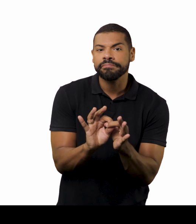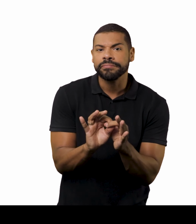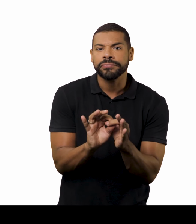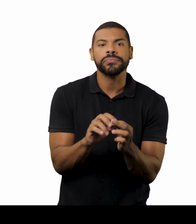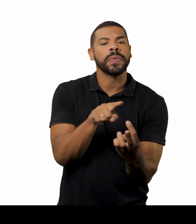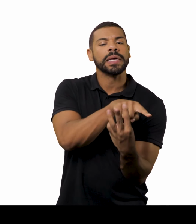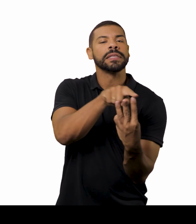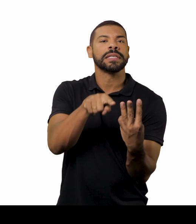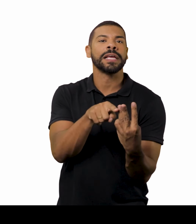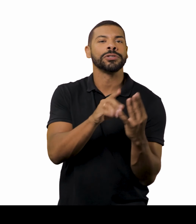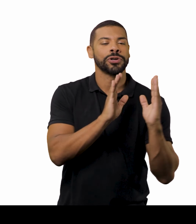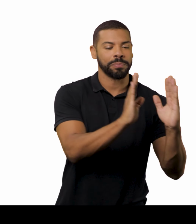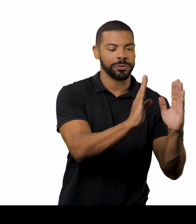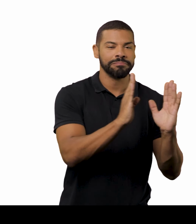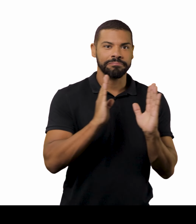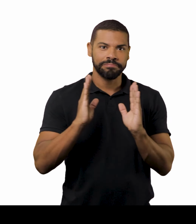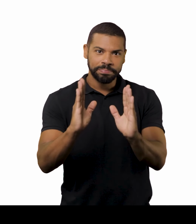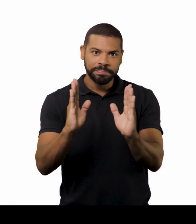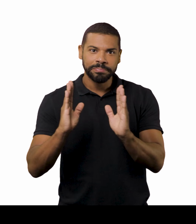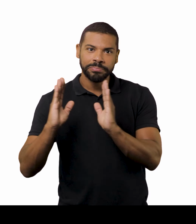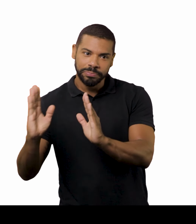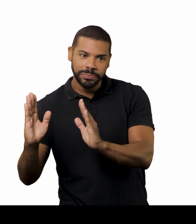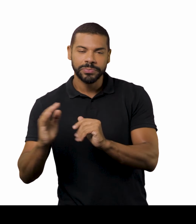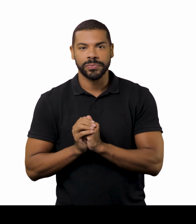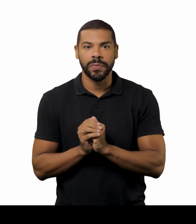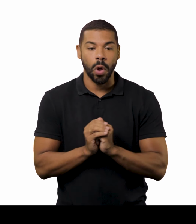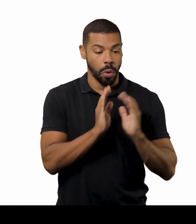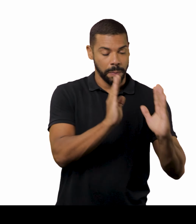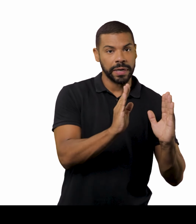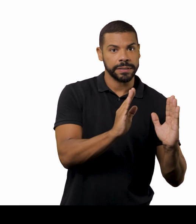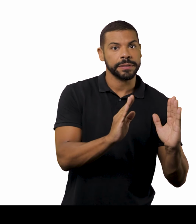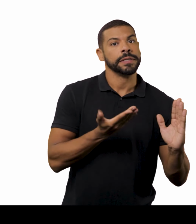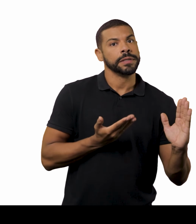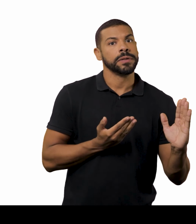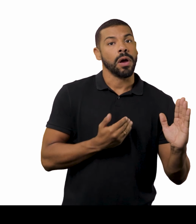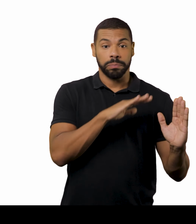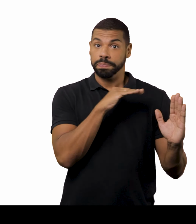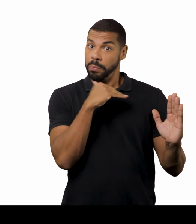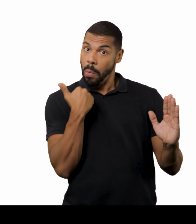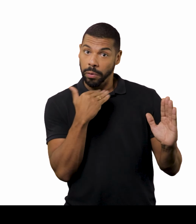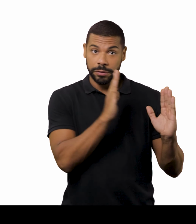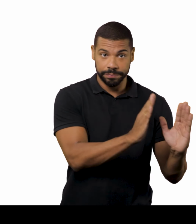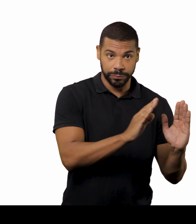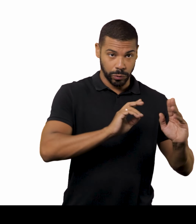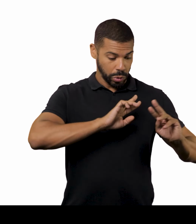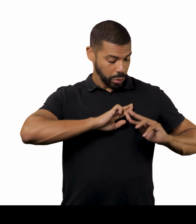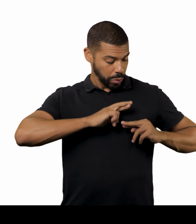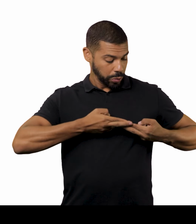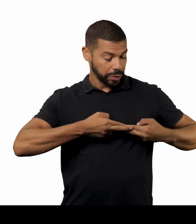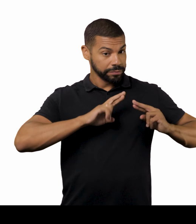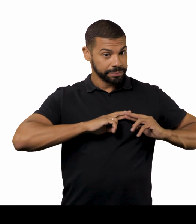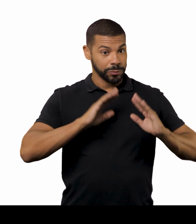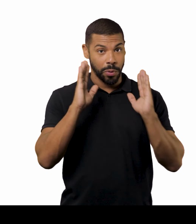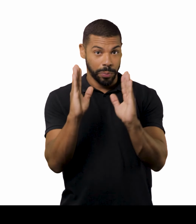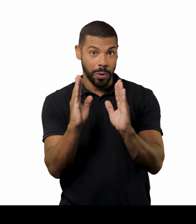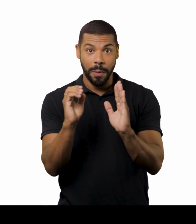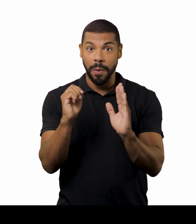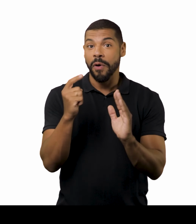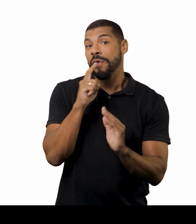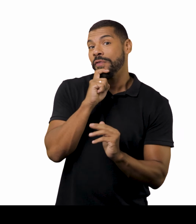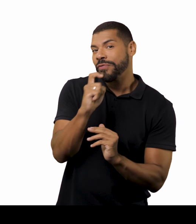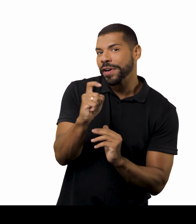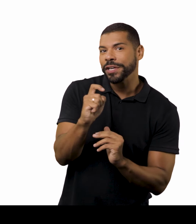eles se falam. 3 looks que seriam 3 momentos, né, do momento do Brasil em luto, do Brasil verde e amarelo, terminando